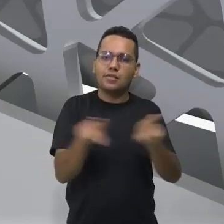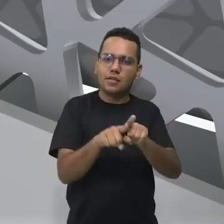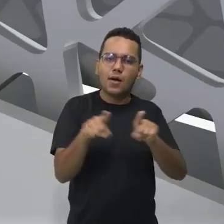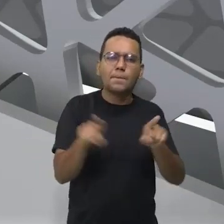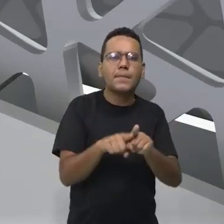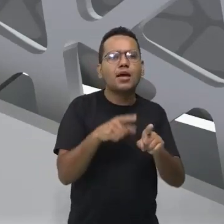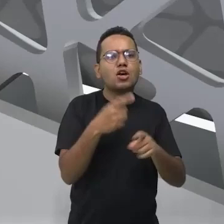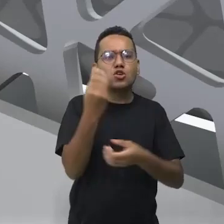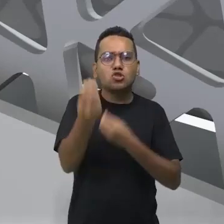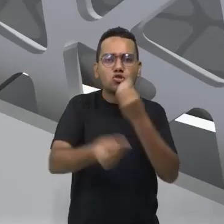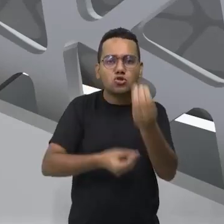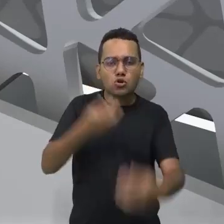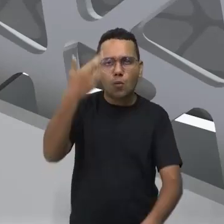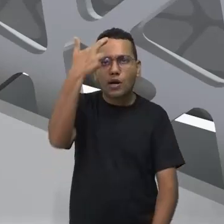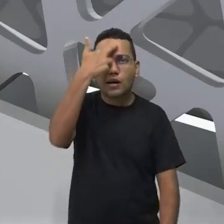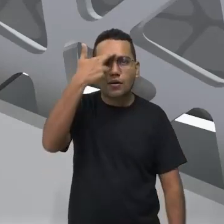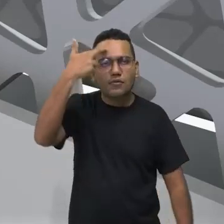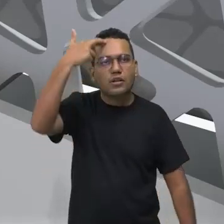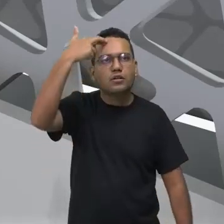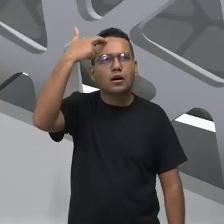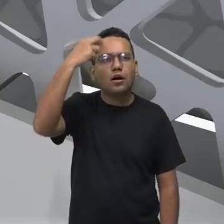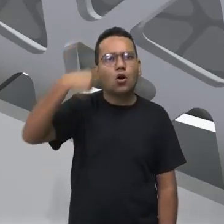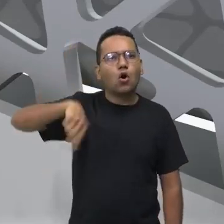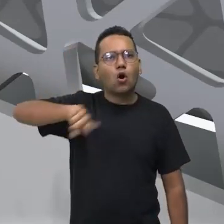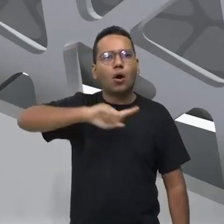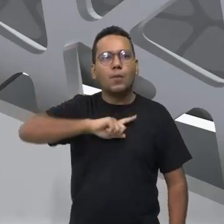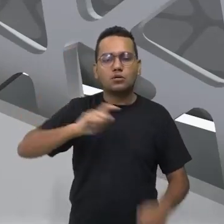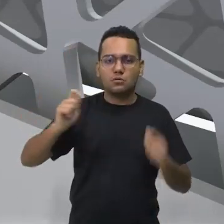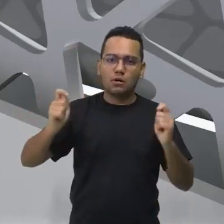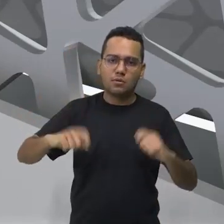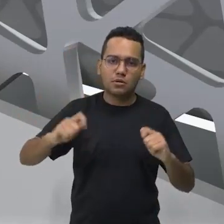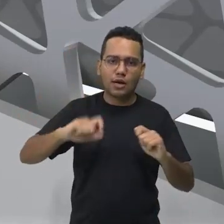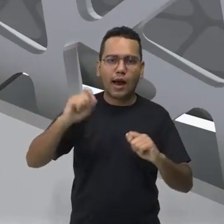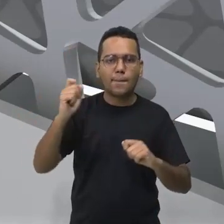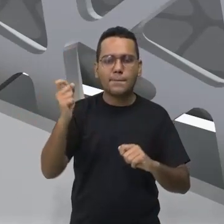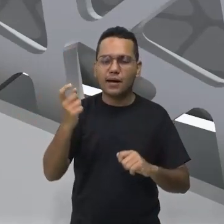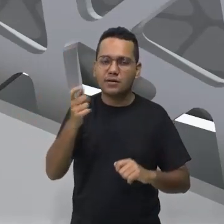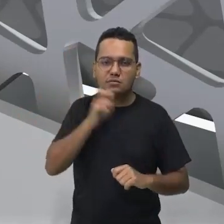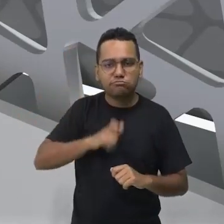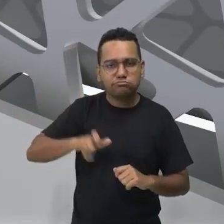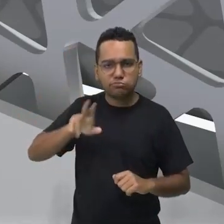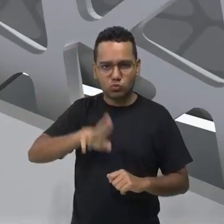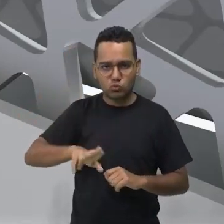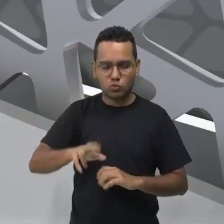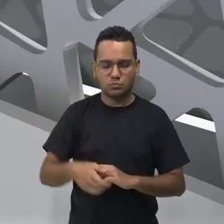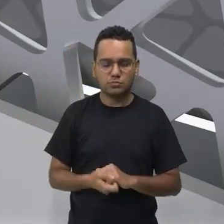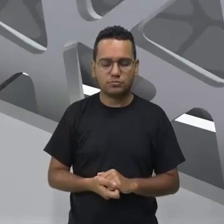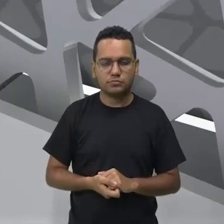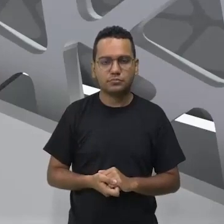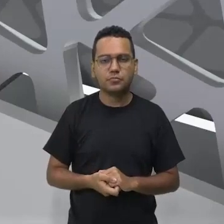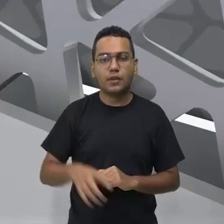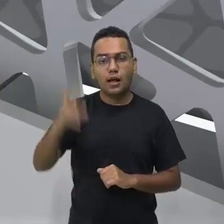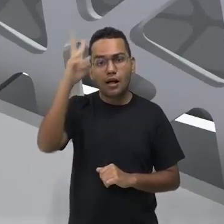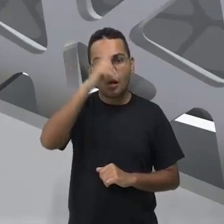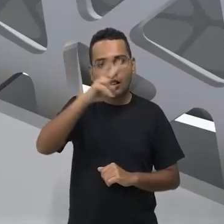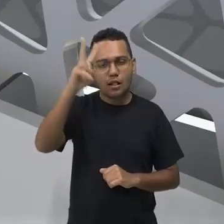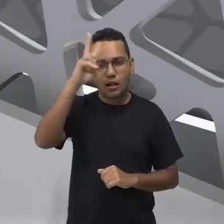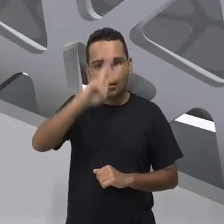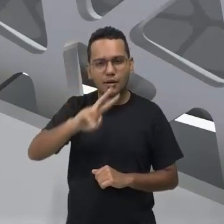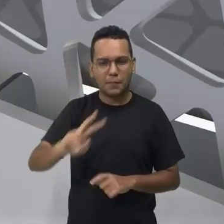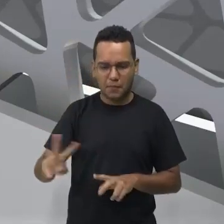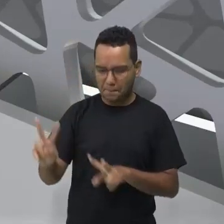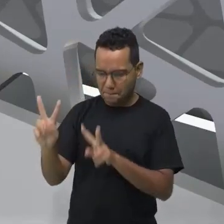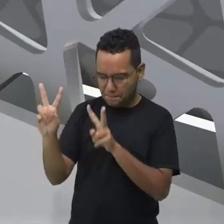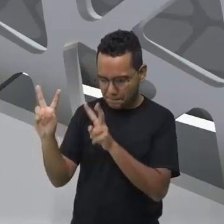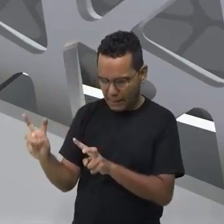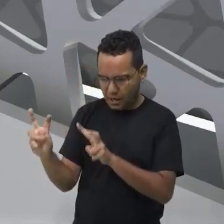esses poderes elétricos, ok? E aí você observa que nos últimos parágrafos, ou seja, lá no